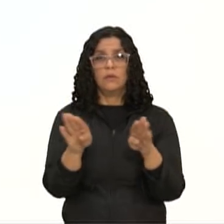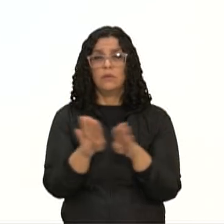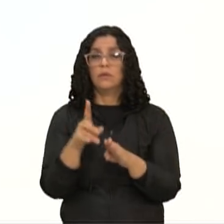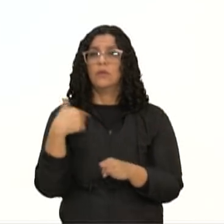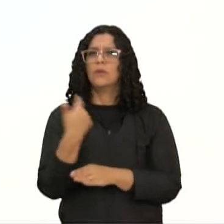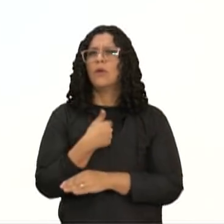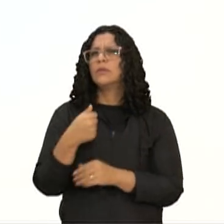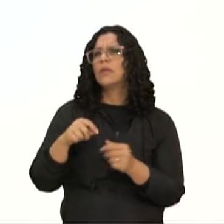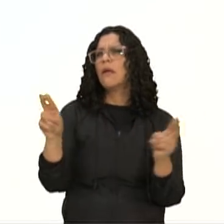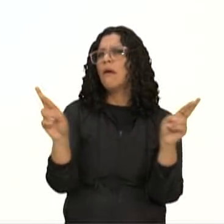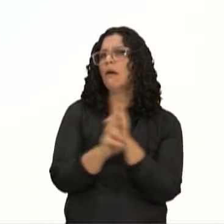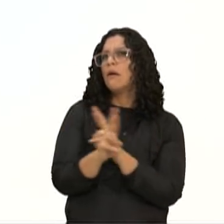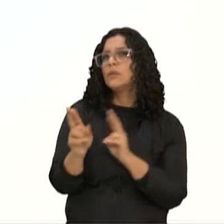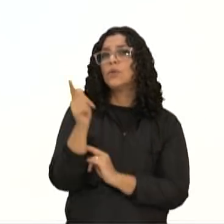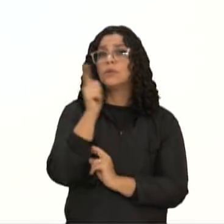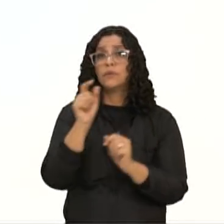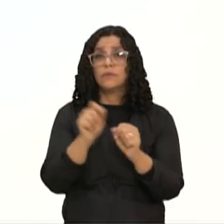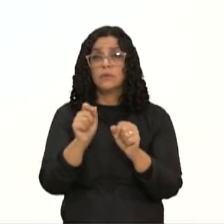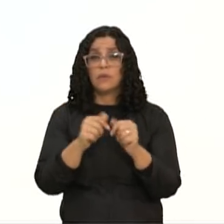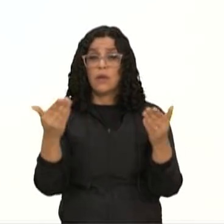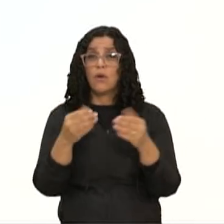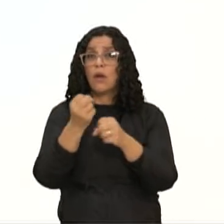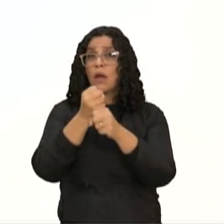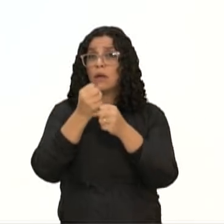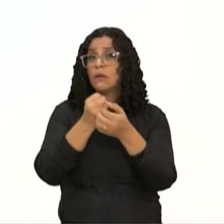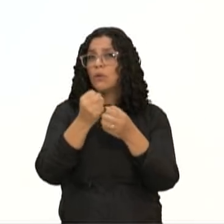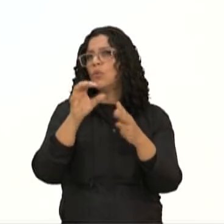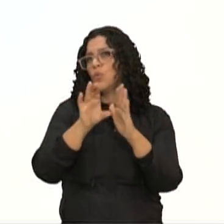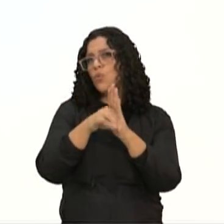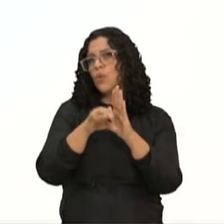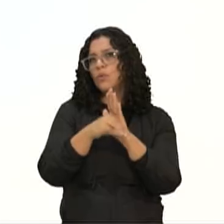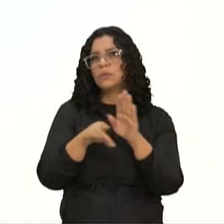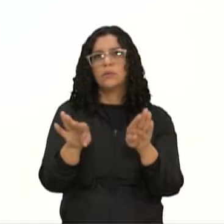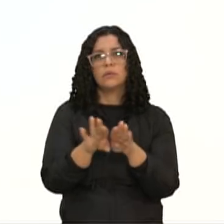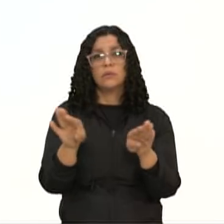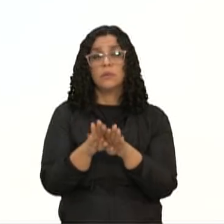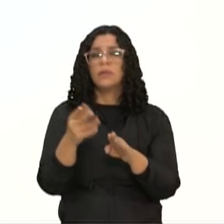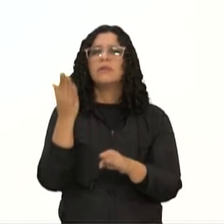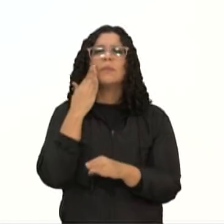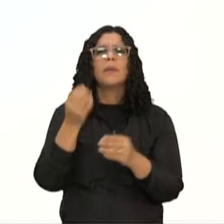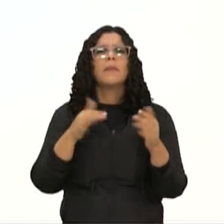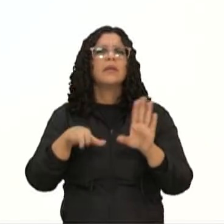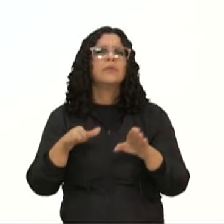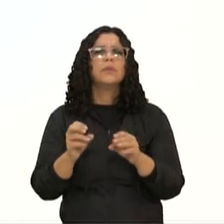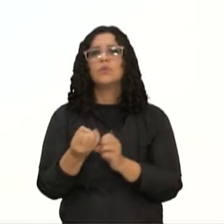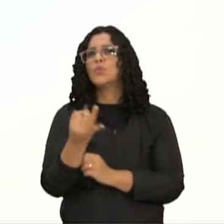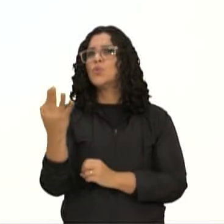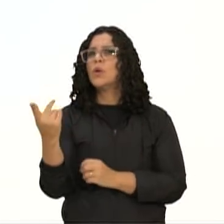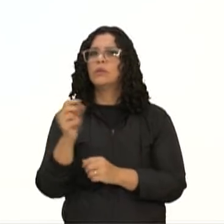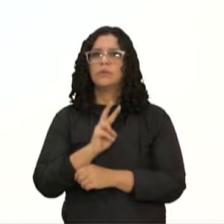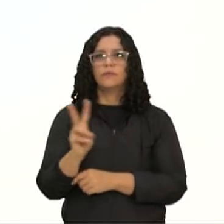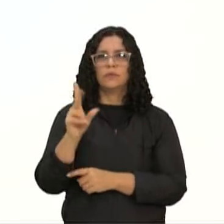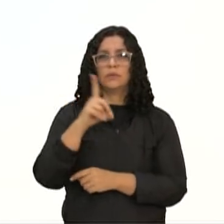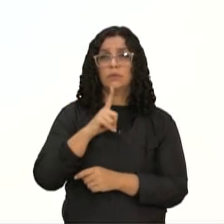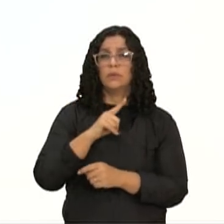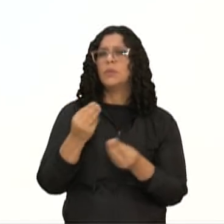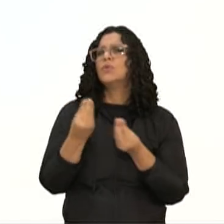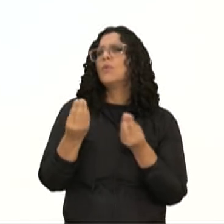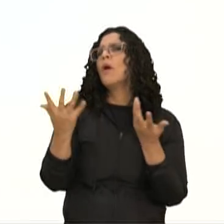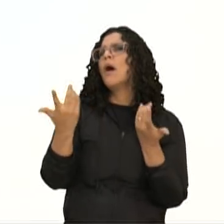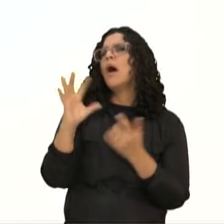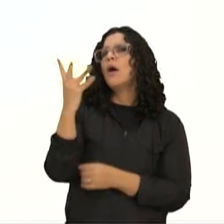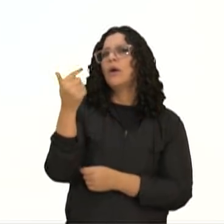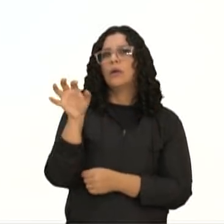tem as relações que você consegue estar trabalhando dentro desse conceito e estimar esse valor. Mas como que isso vai